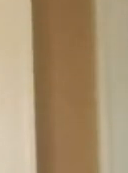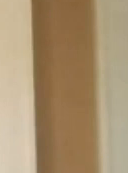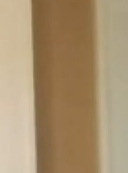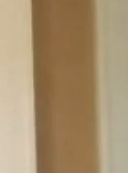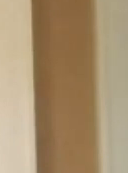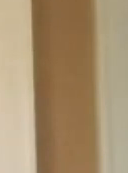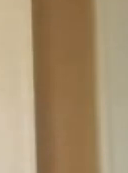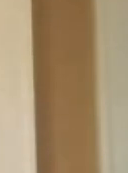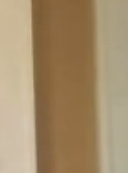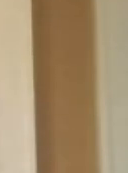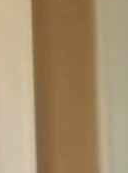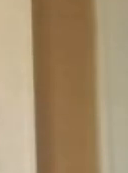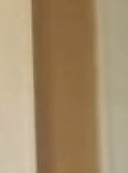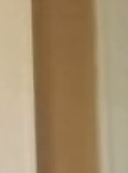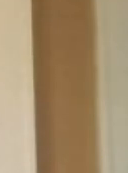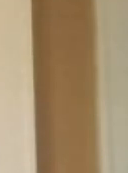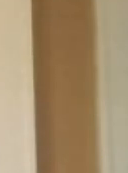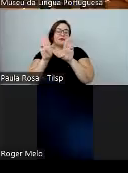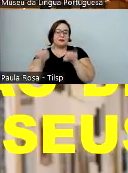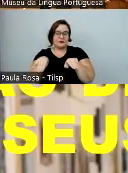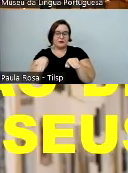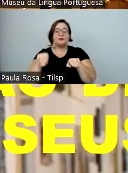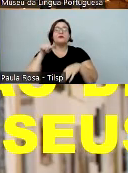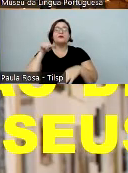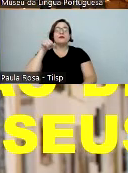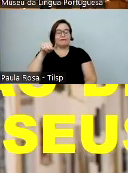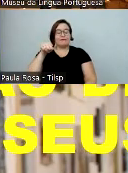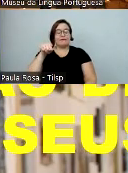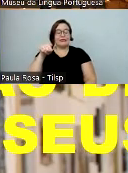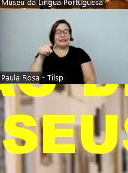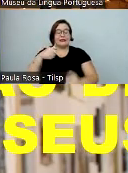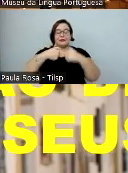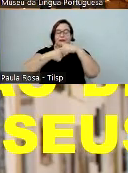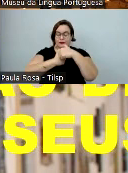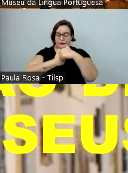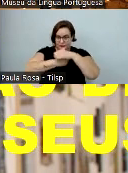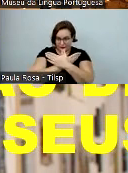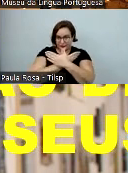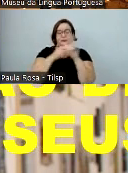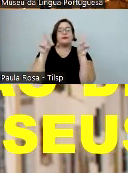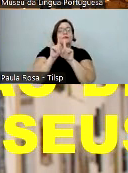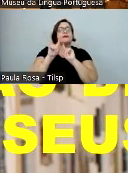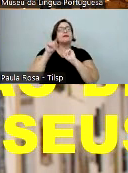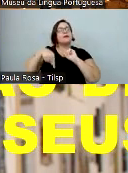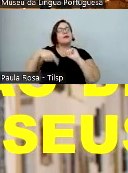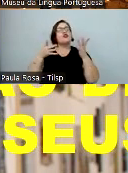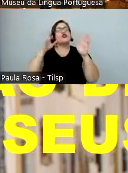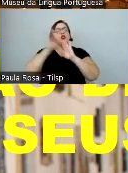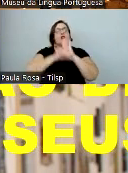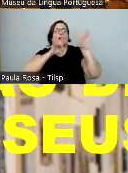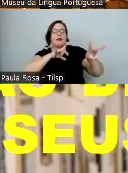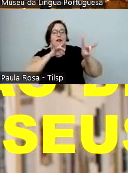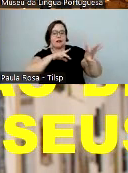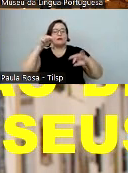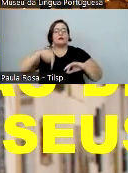do Museu da imigração e coordenou memorial da Resistência atualmente na diretora técnica aqui do Museu da Língua Portuguesa e do museu do futebol